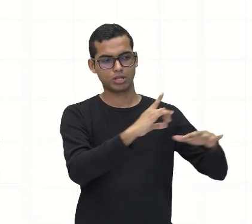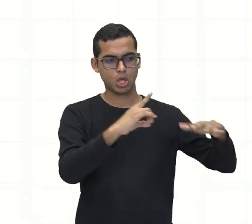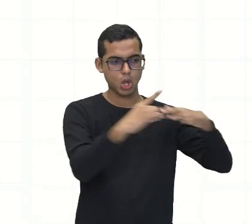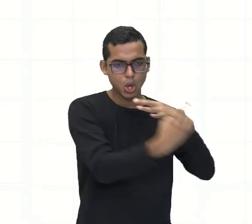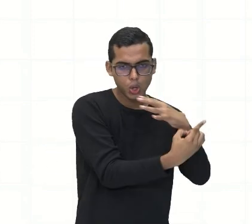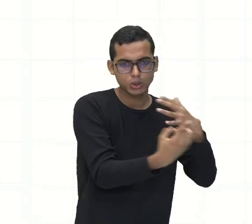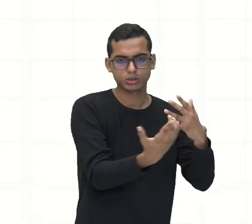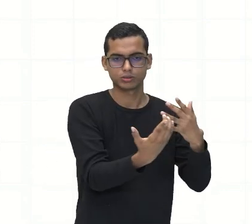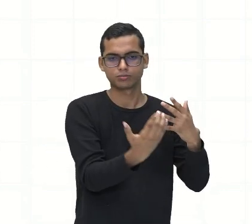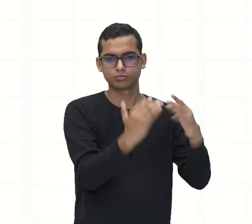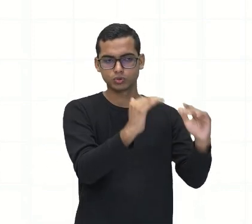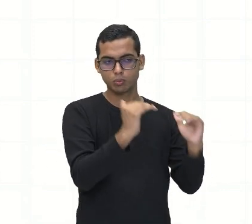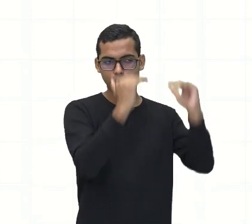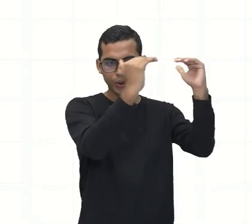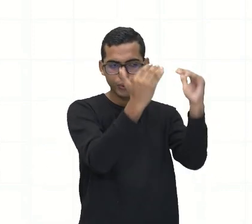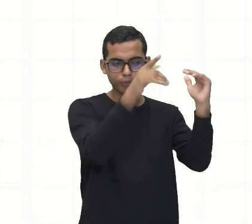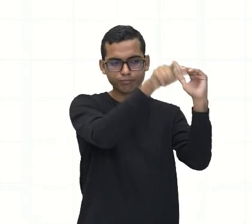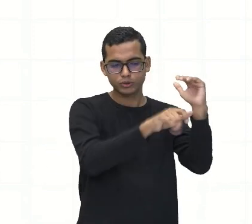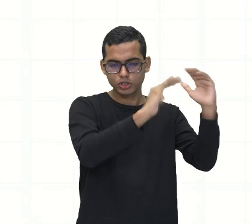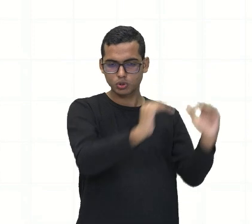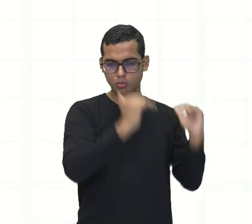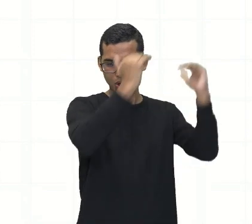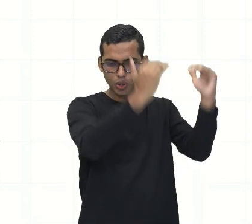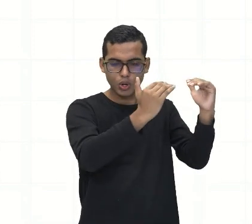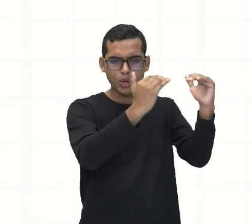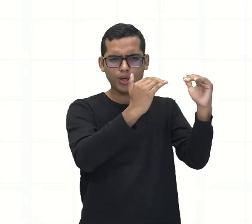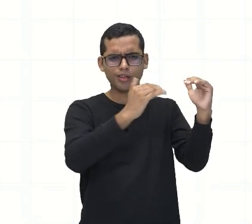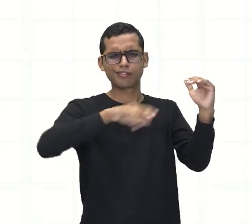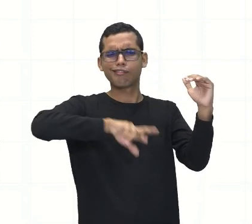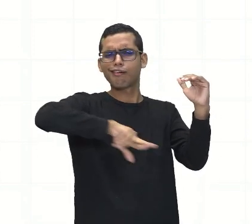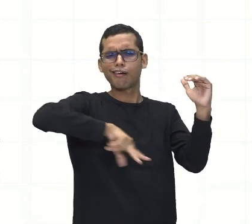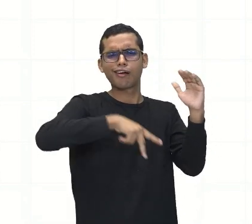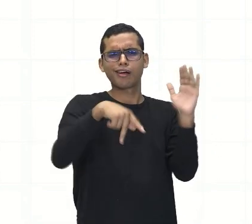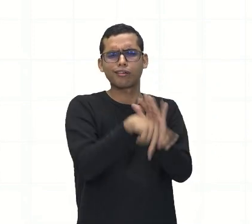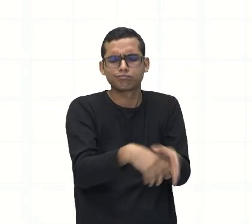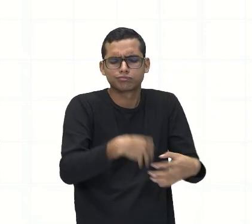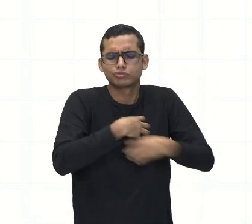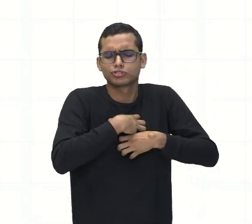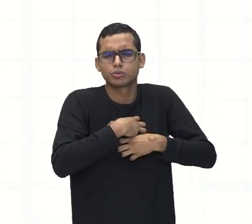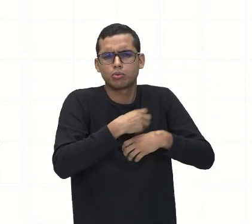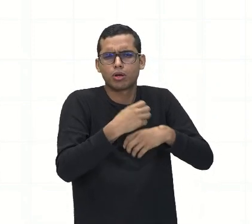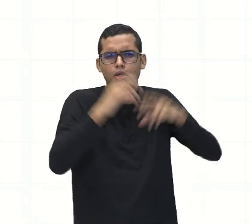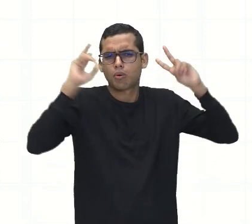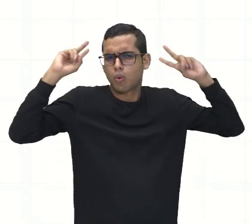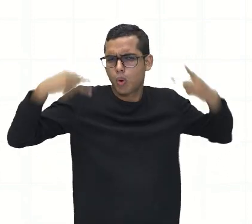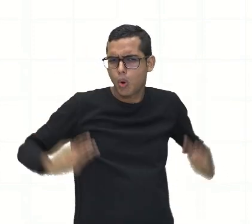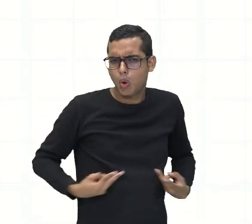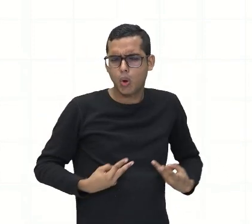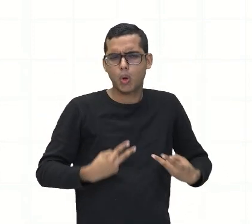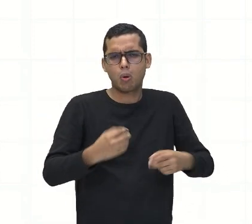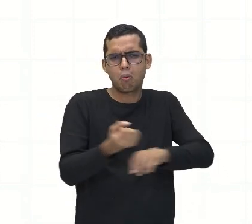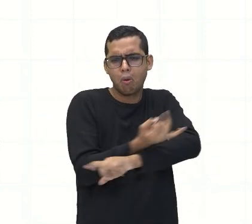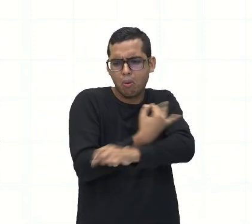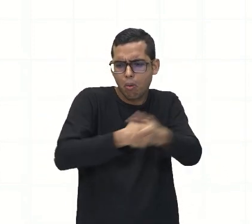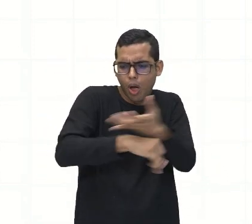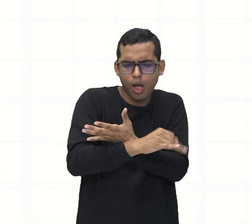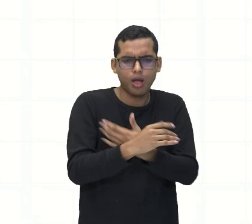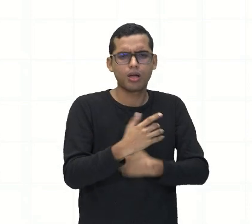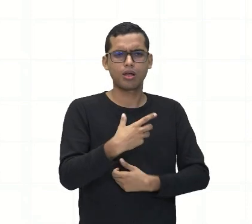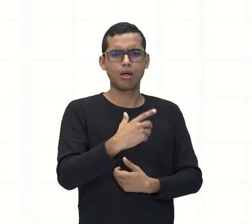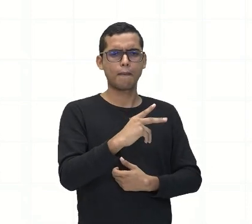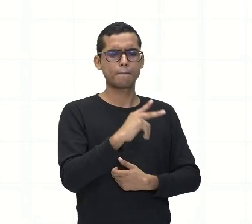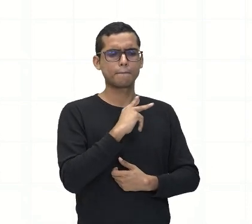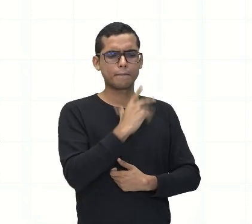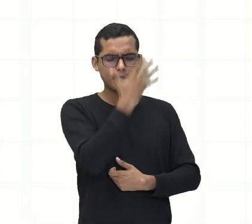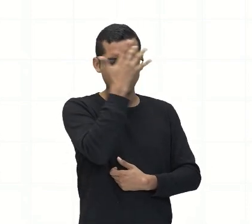o transcendente, ele não tem nada a ver com os sentimentos humanos. Ele é impessoal. Ele não